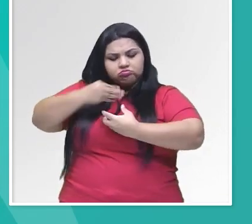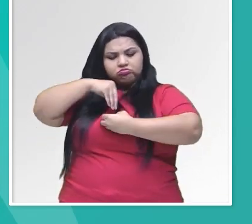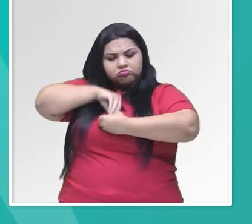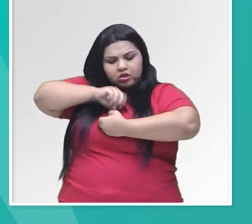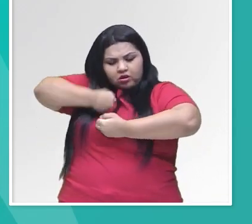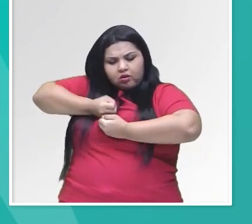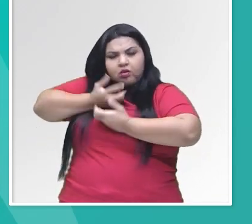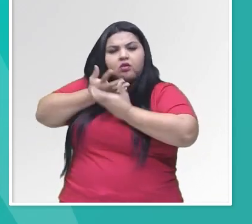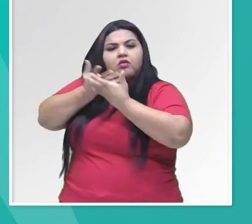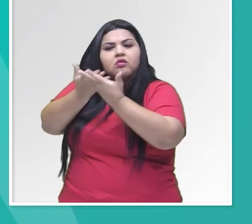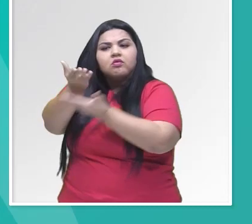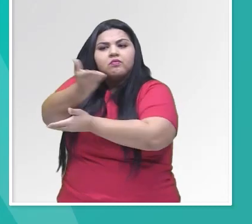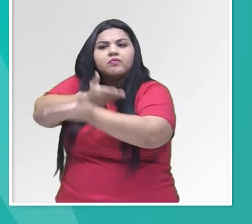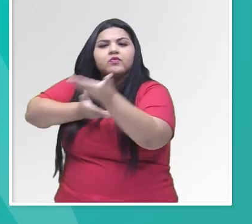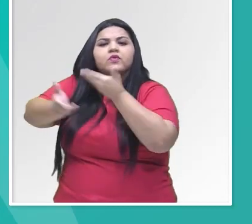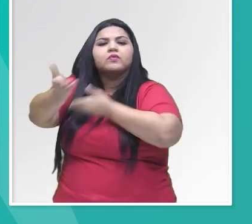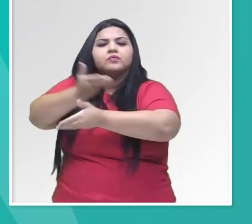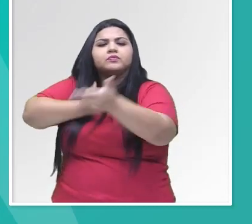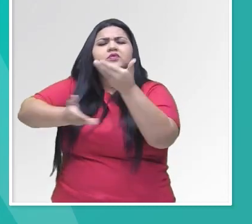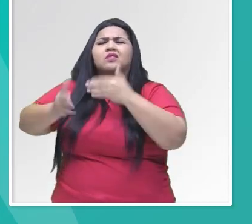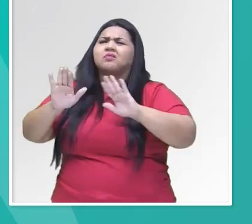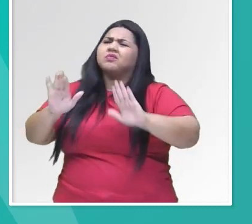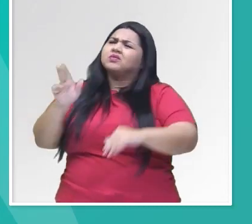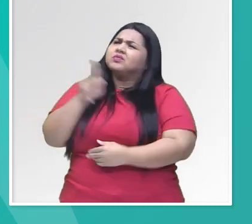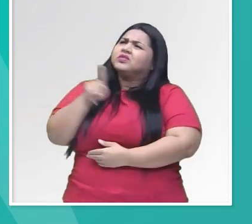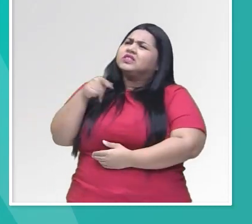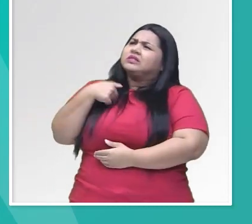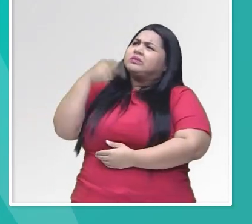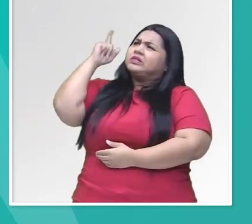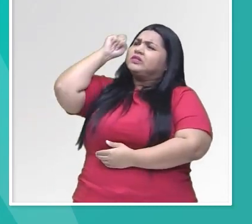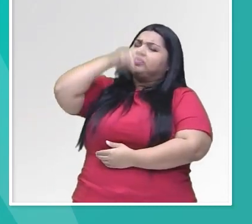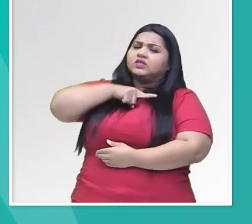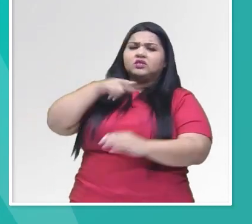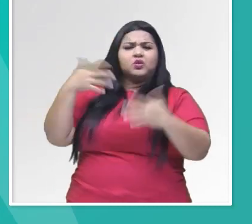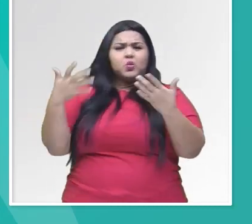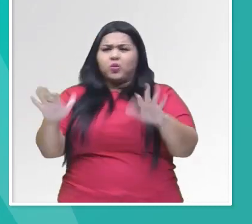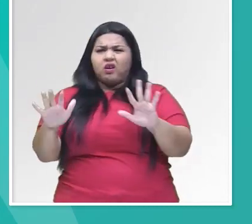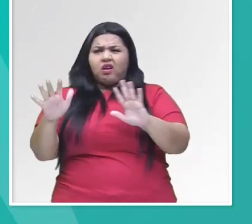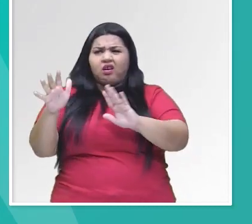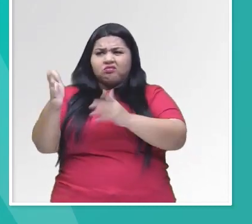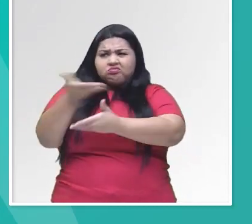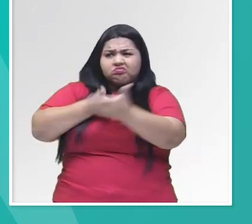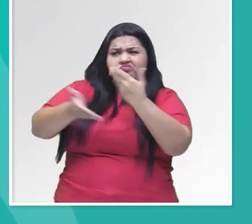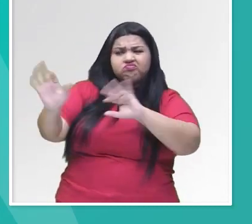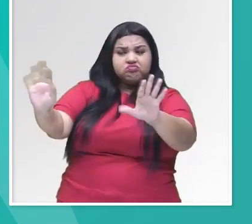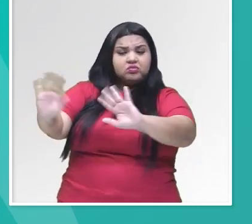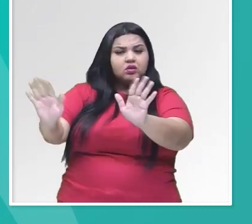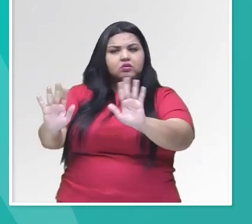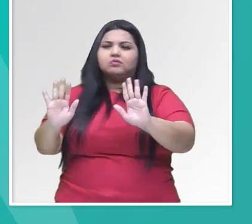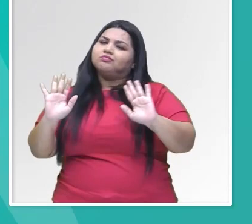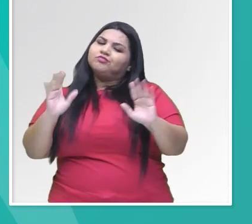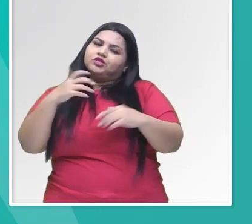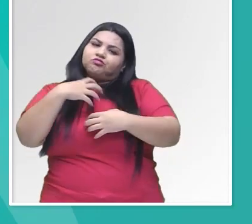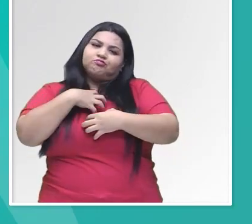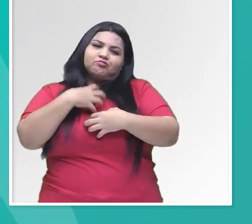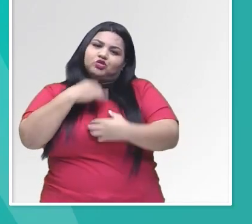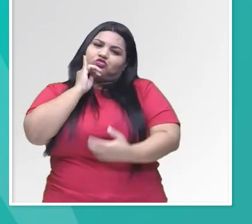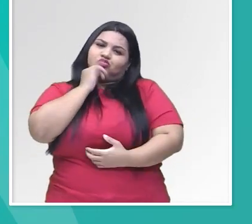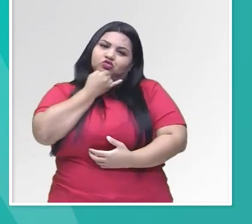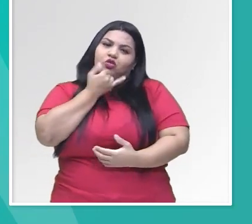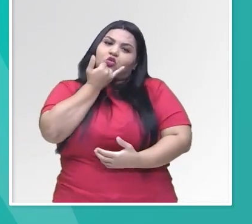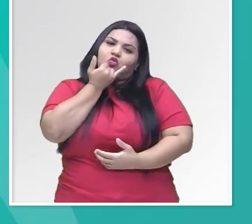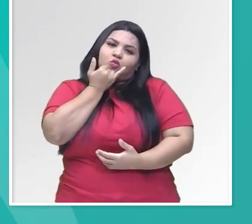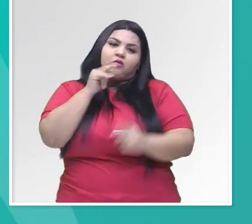na convivência com o outro. Ah, professora, mas isso é muito difícil. Eu não quero conviver com ninguém. Sinto muito te dizer, mas não